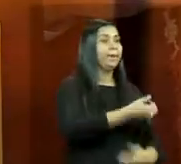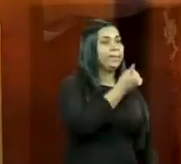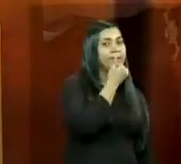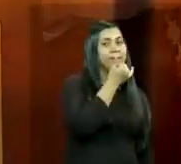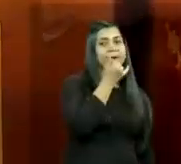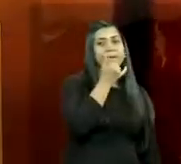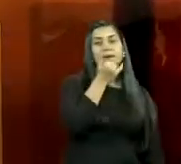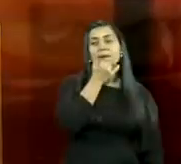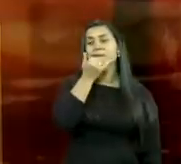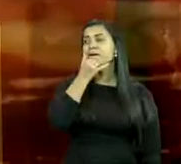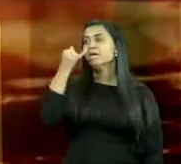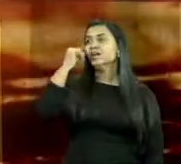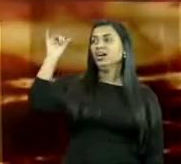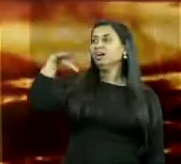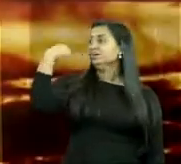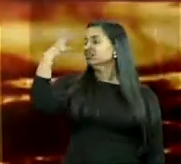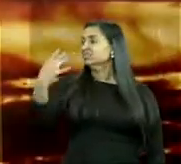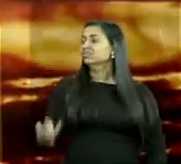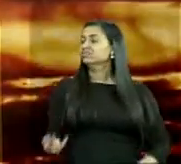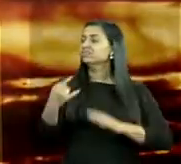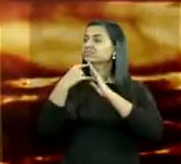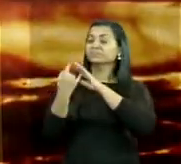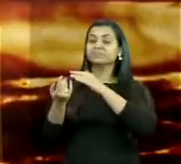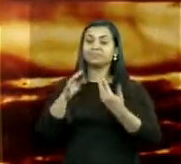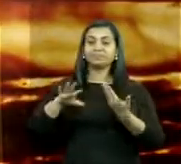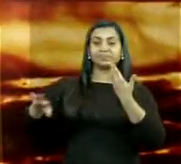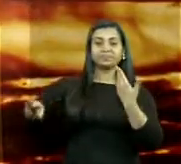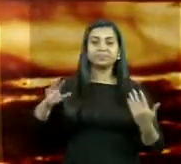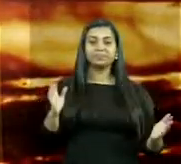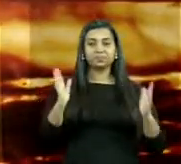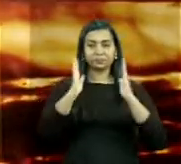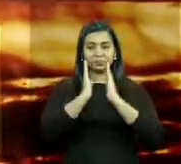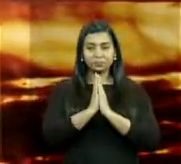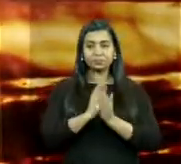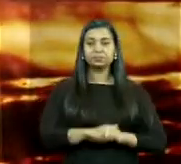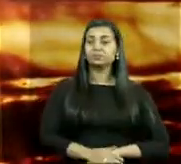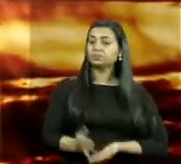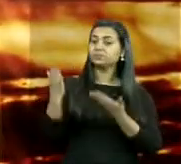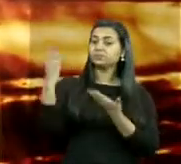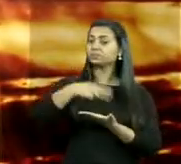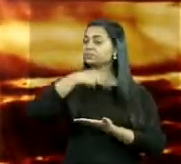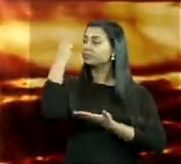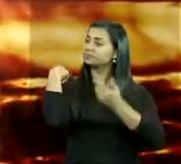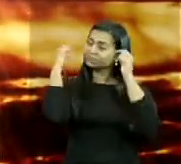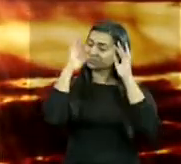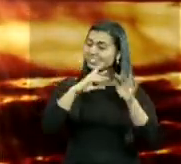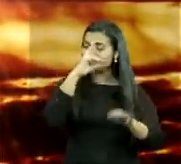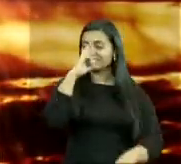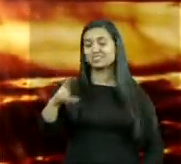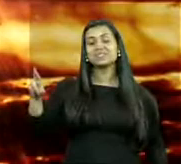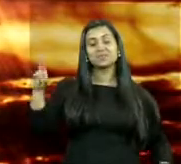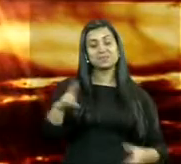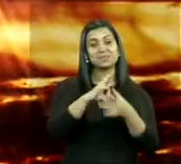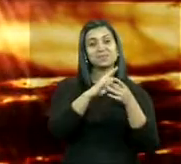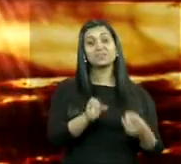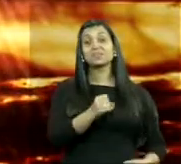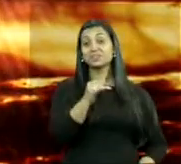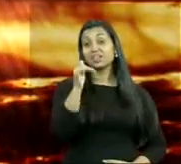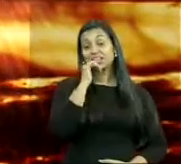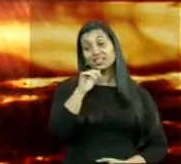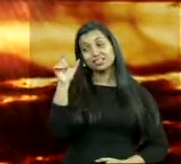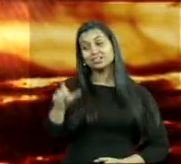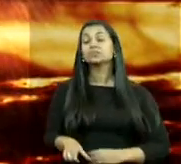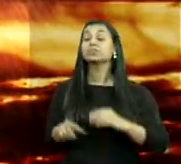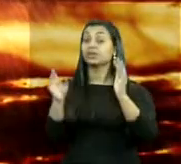quem nos tem ofendido. E não nos deixeis cair em tentação, mas livrai-nos do mal. Amém. Ave Maria, cheia de graça, o Senhor é